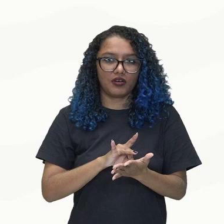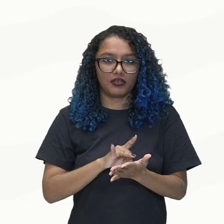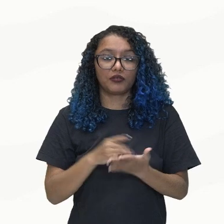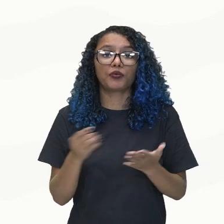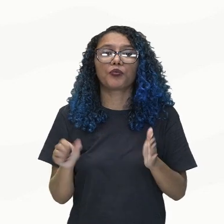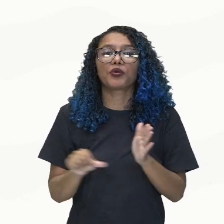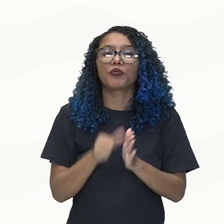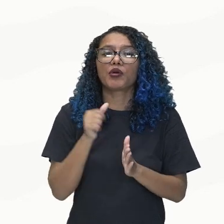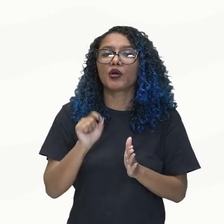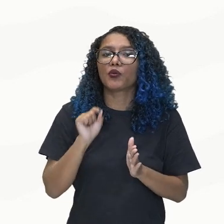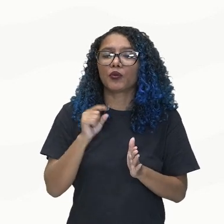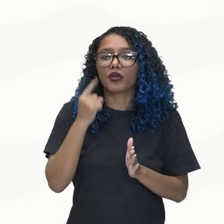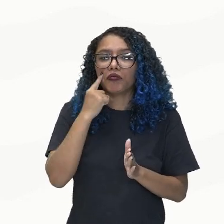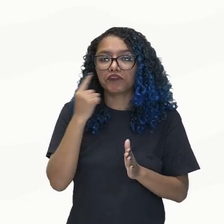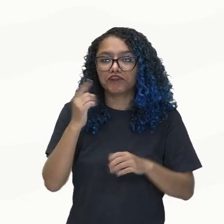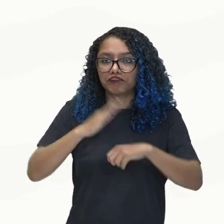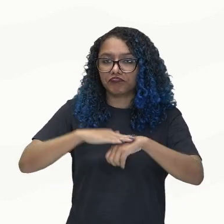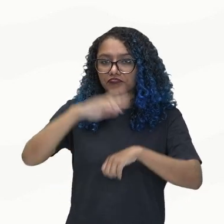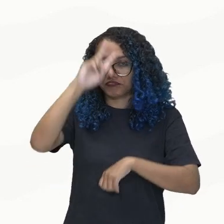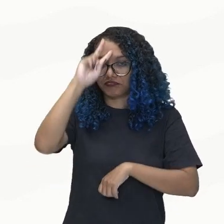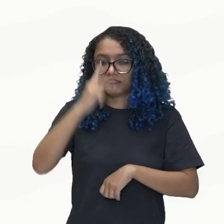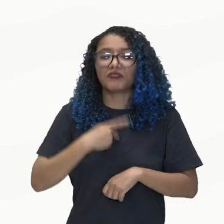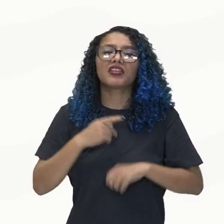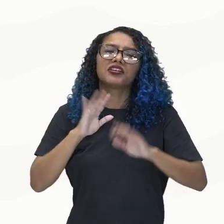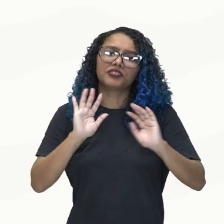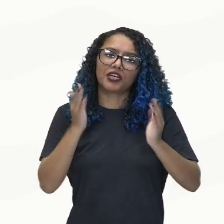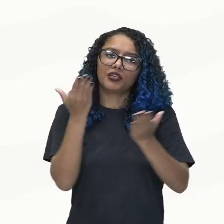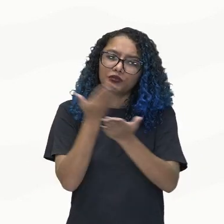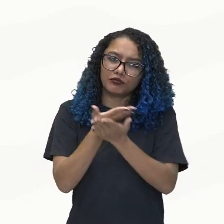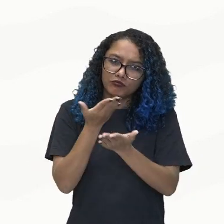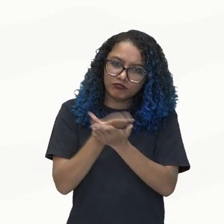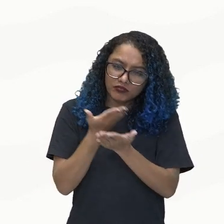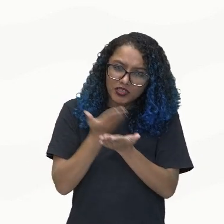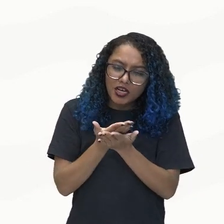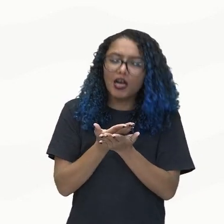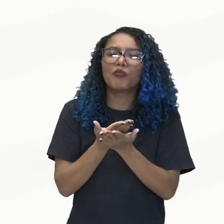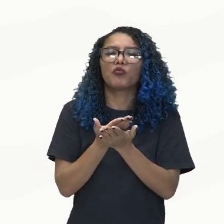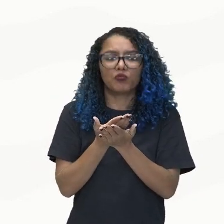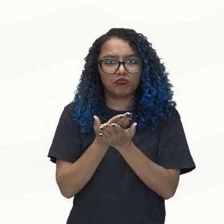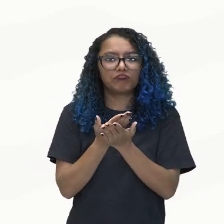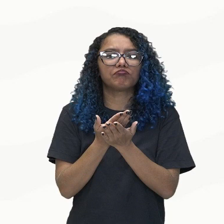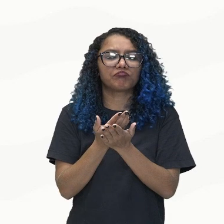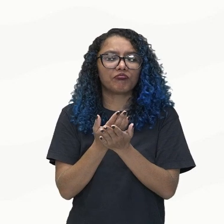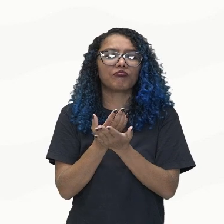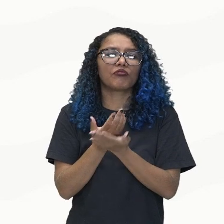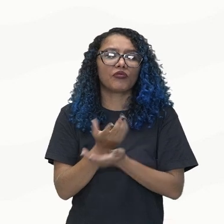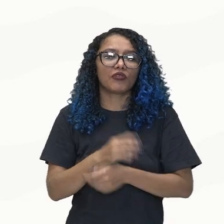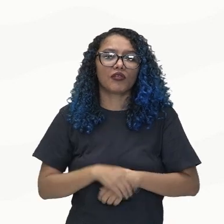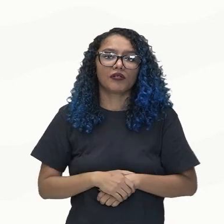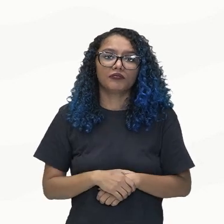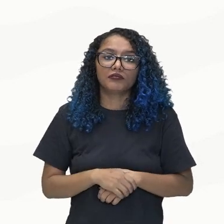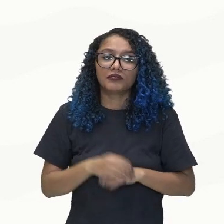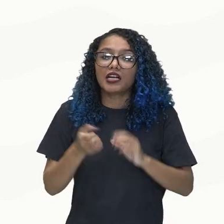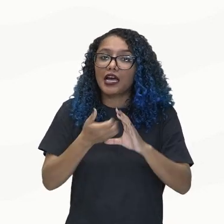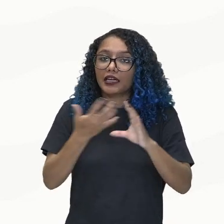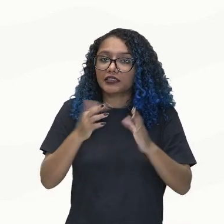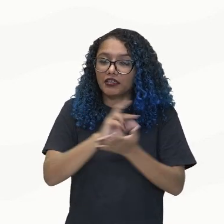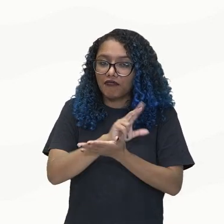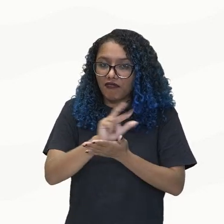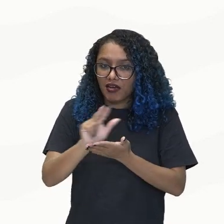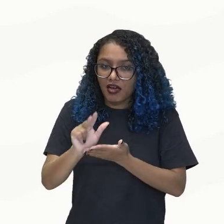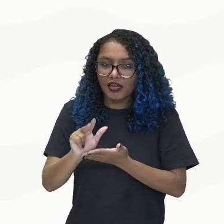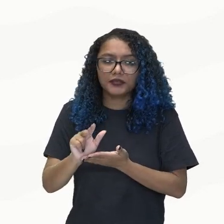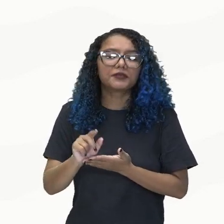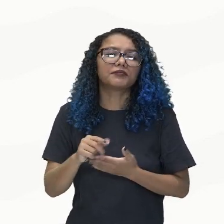o autoconhecimento de diferentes maneiras. O autoconhecimento, como já foi dito agora há pouquinho, né, é